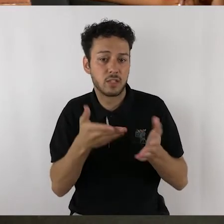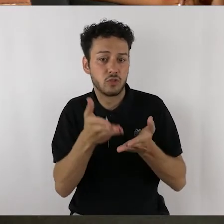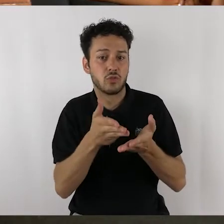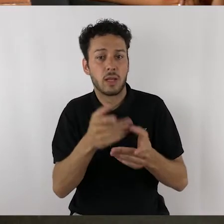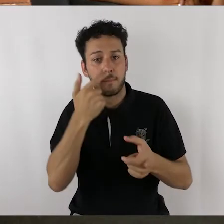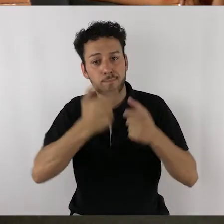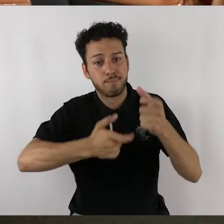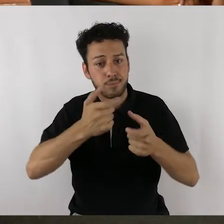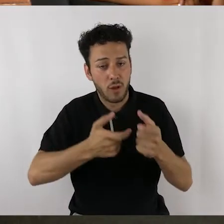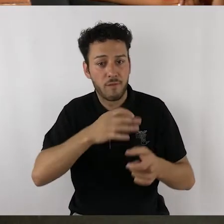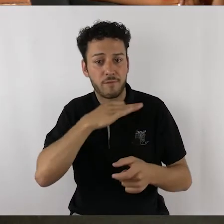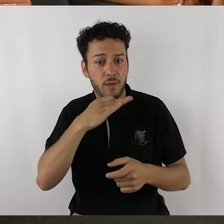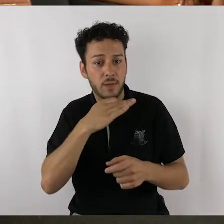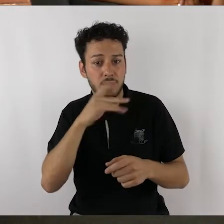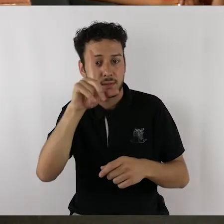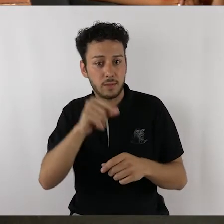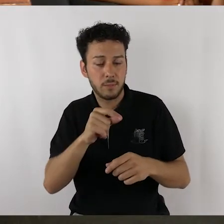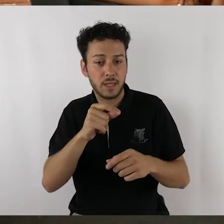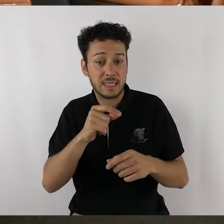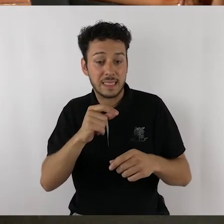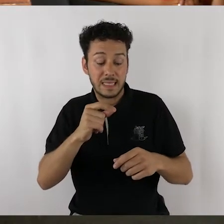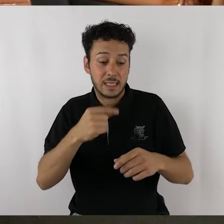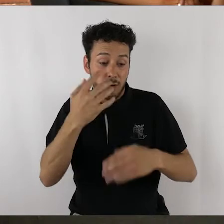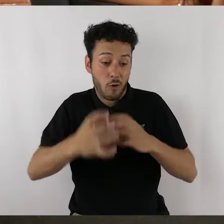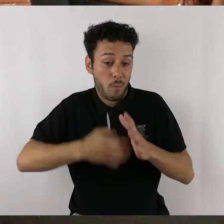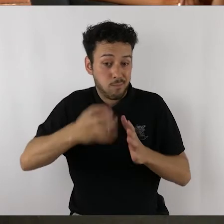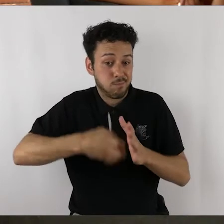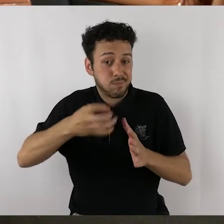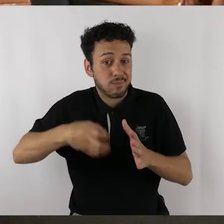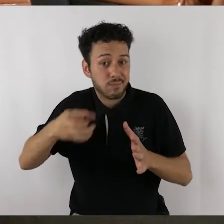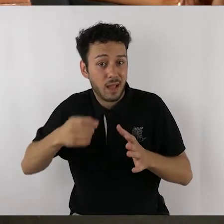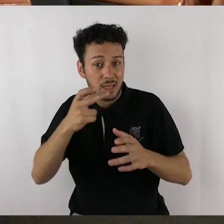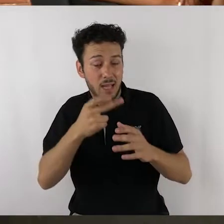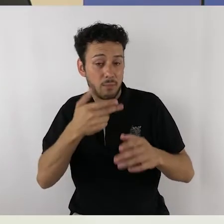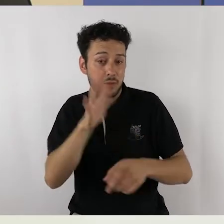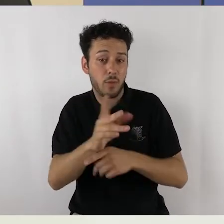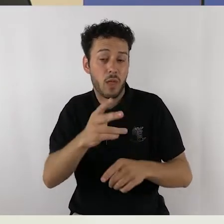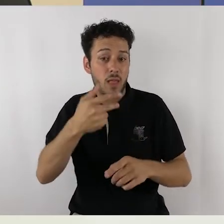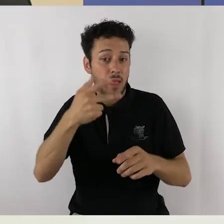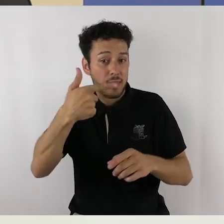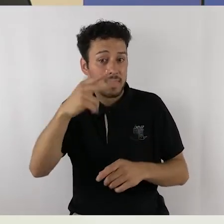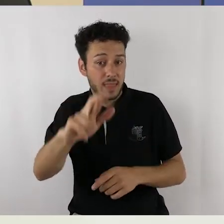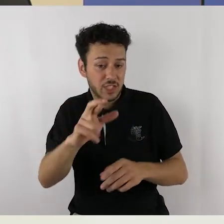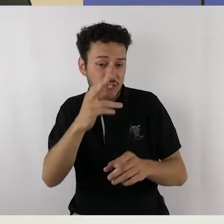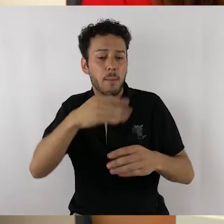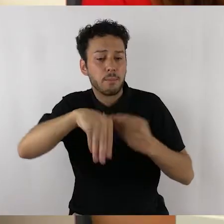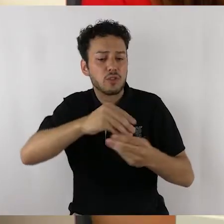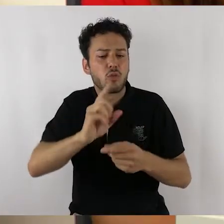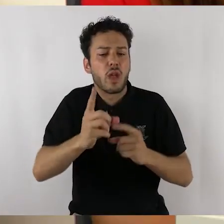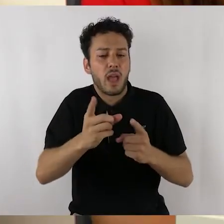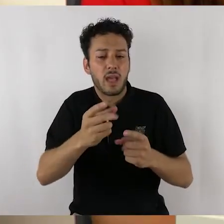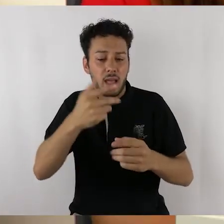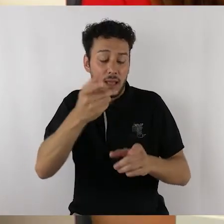podem ajudar Digamos que é mitigar este risco de subida como as taxas fixas ou